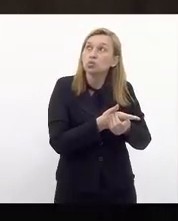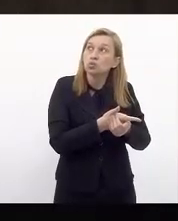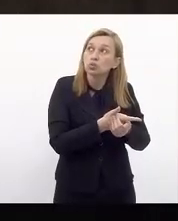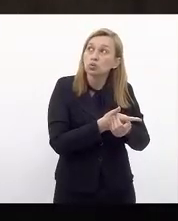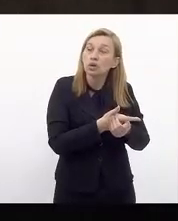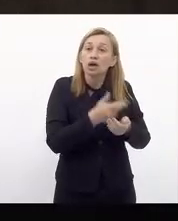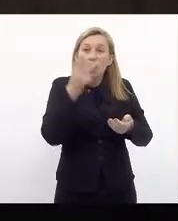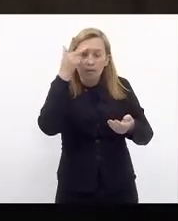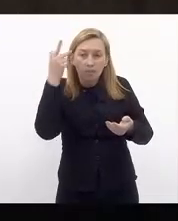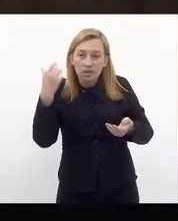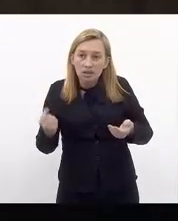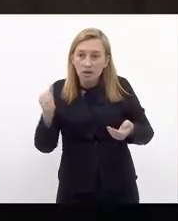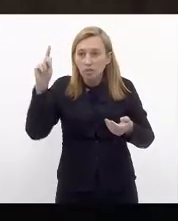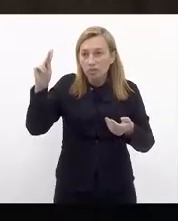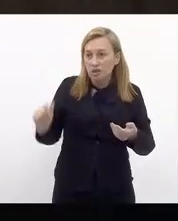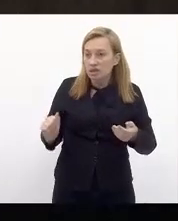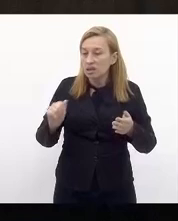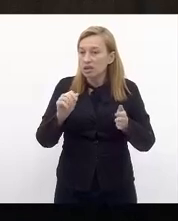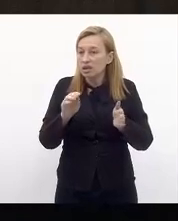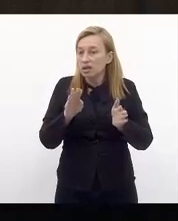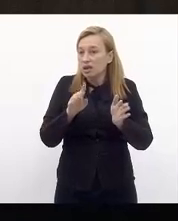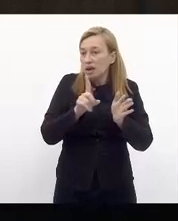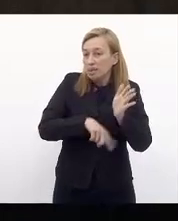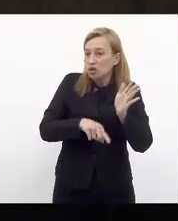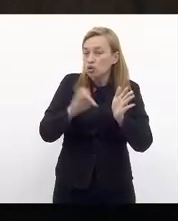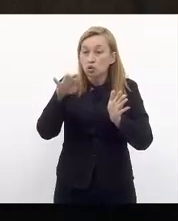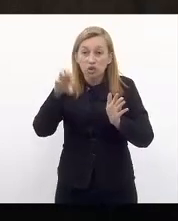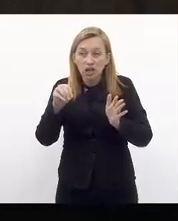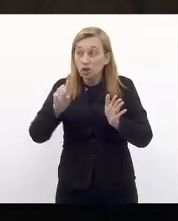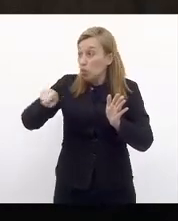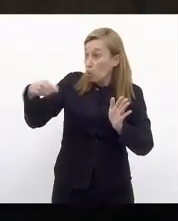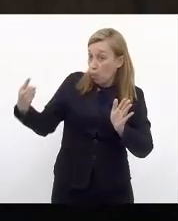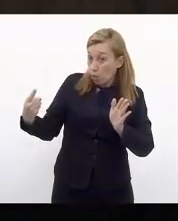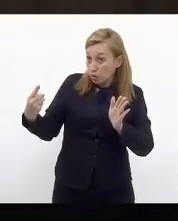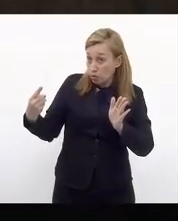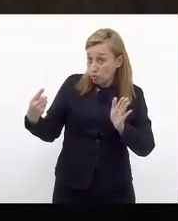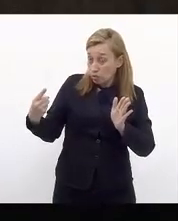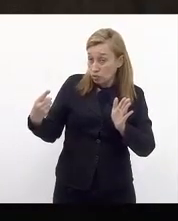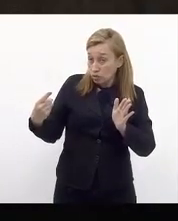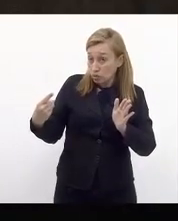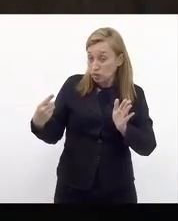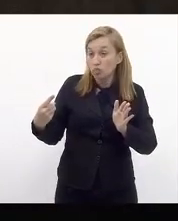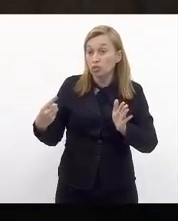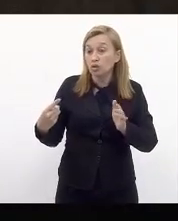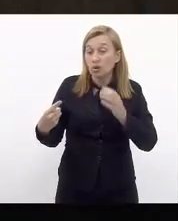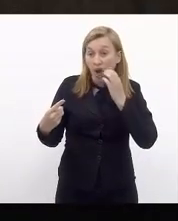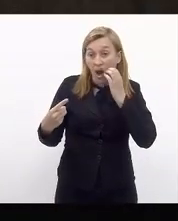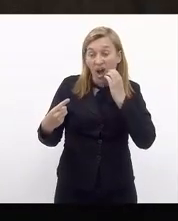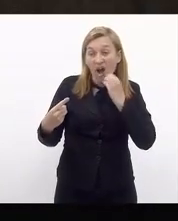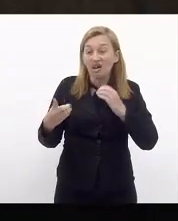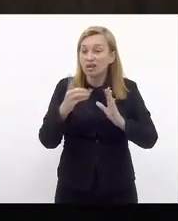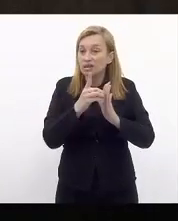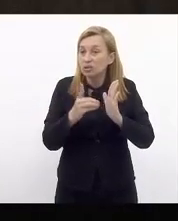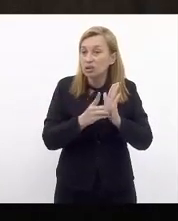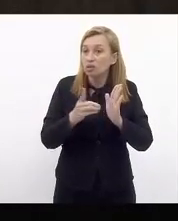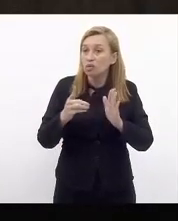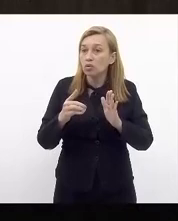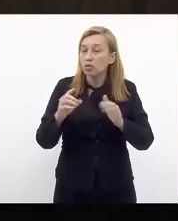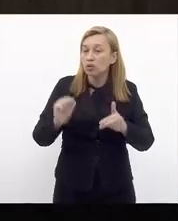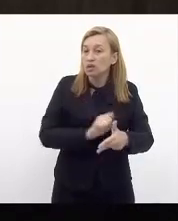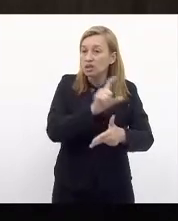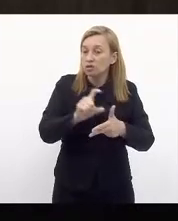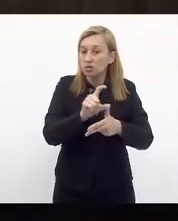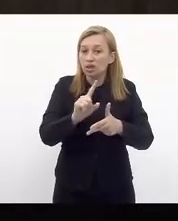pensão e aposentadoria abaixo do teto em nenhum dos outros itens O legislador cada elevador secreto né o Executivo